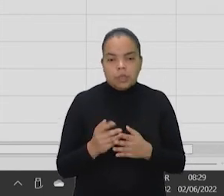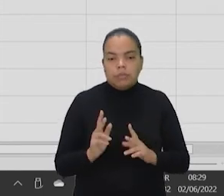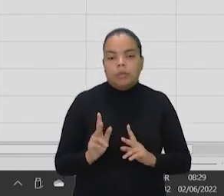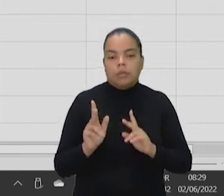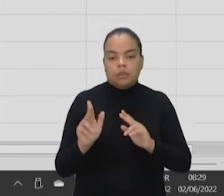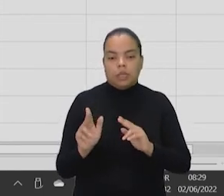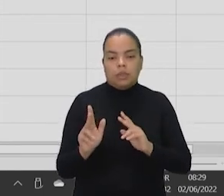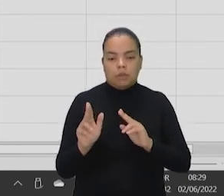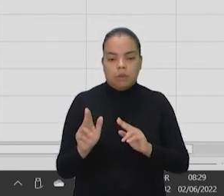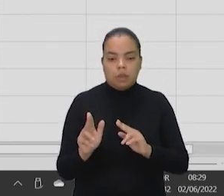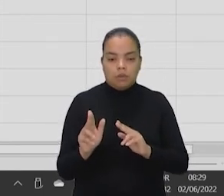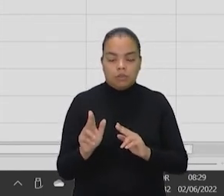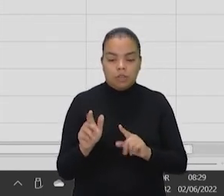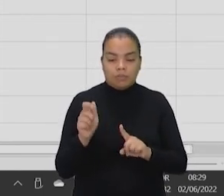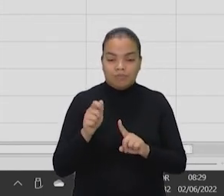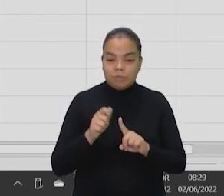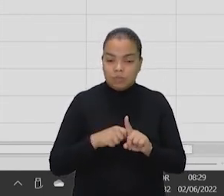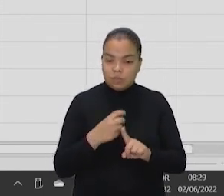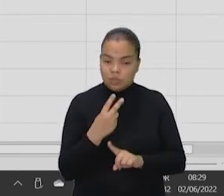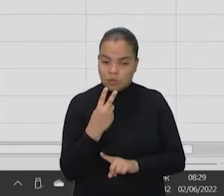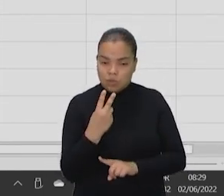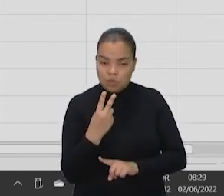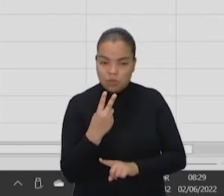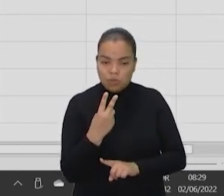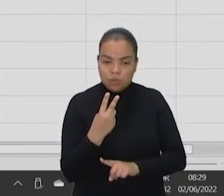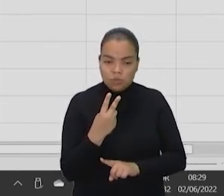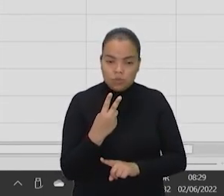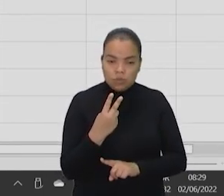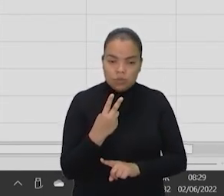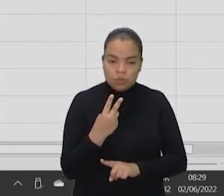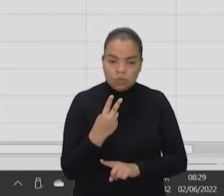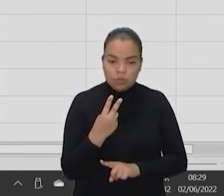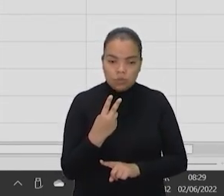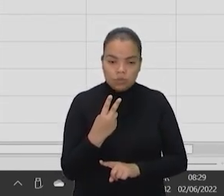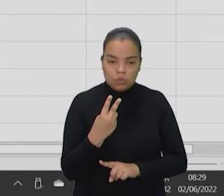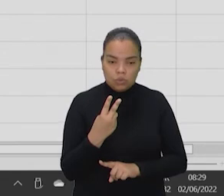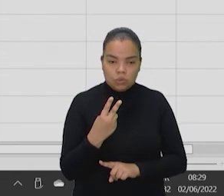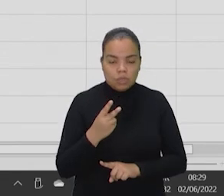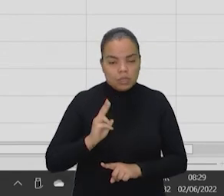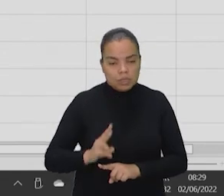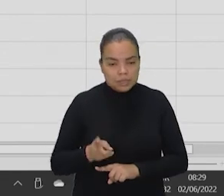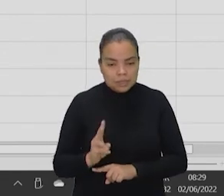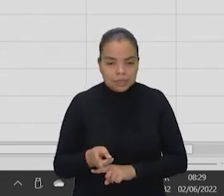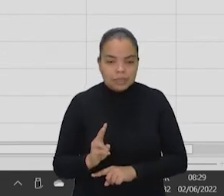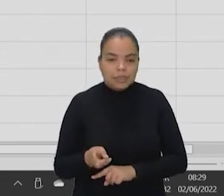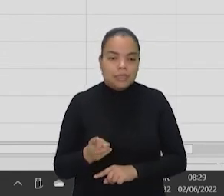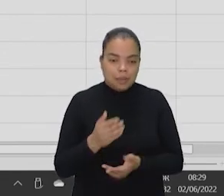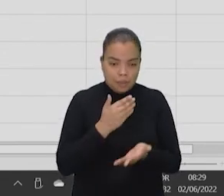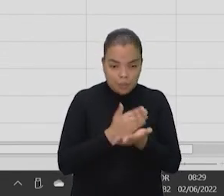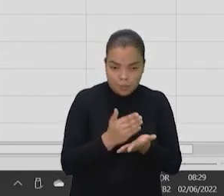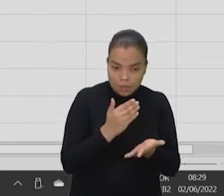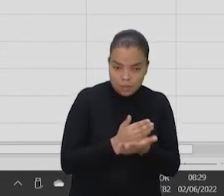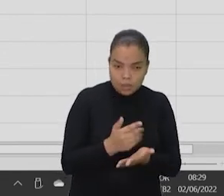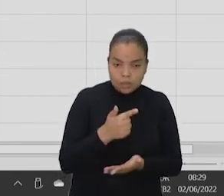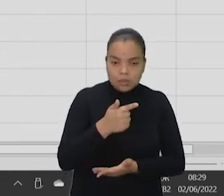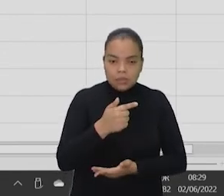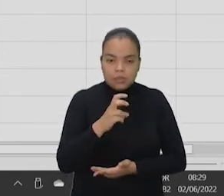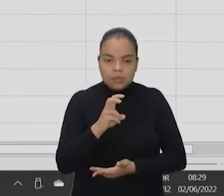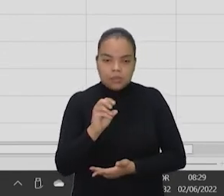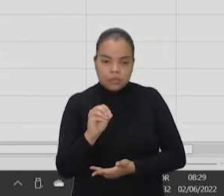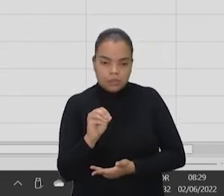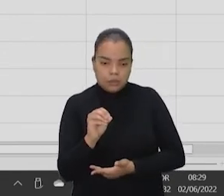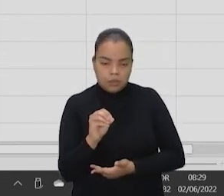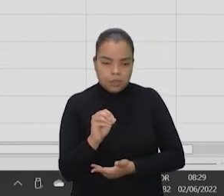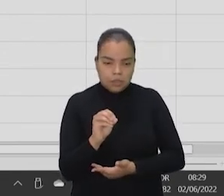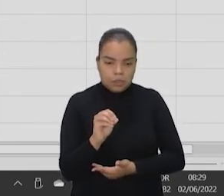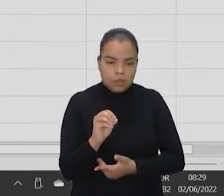Dá igual. Já no segundo mês, como vai ser? Ó, o valor sempre inicial, sempre o primeiro, tá certo? Vezes